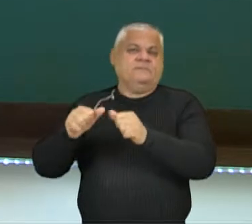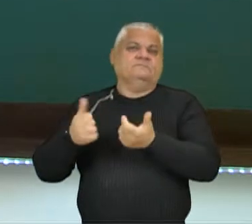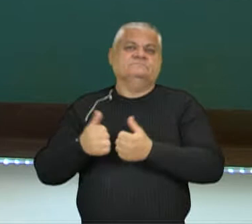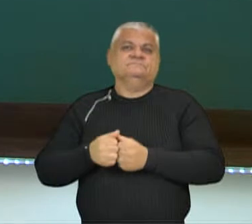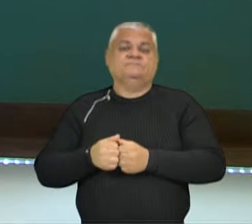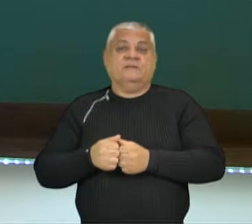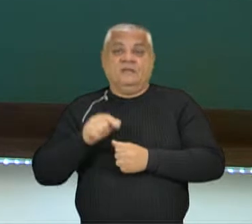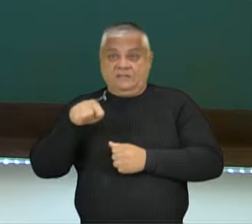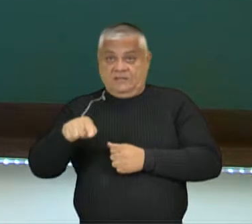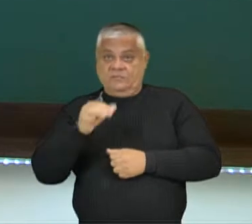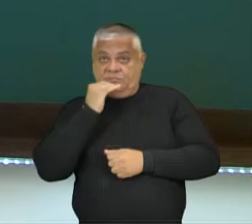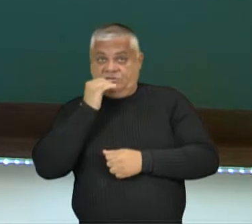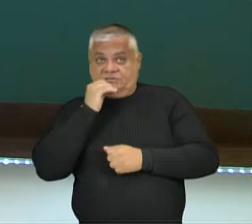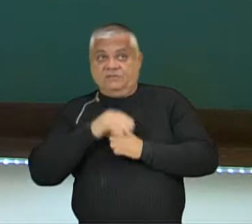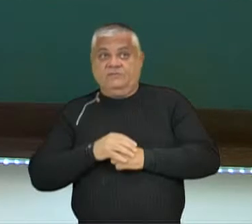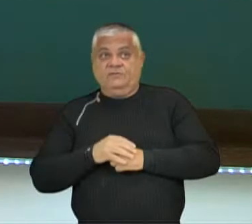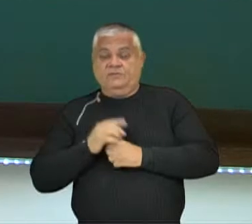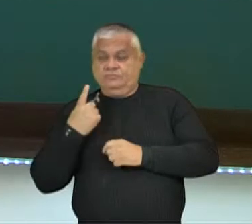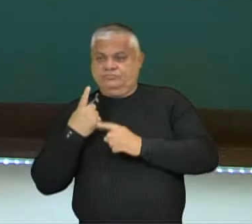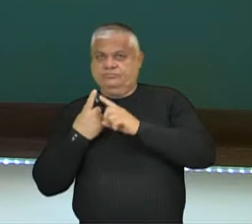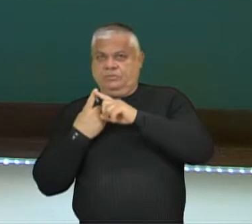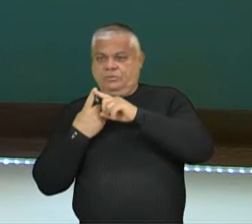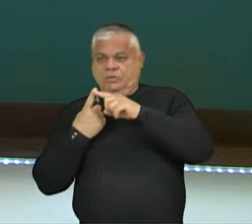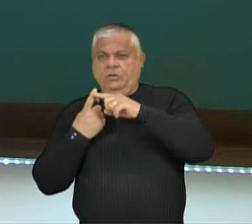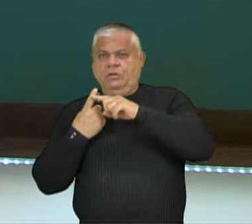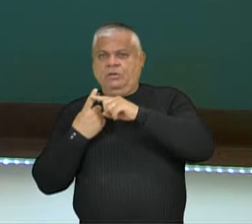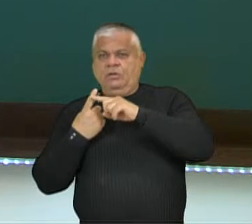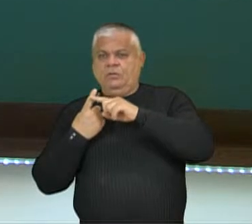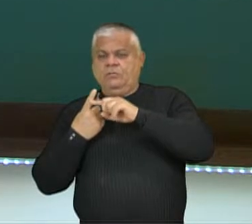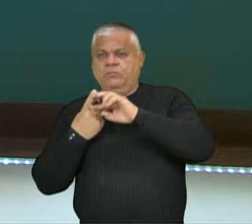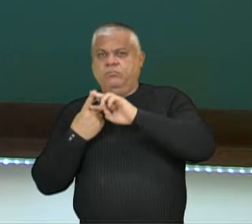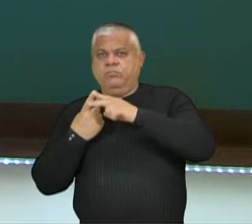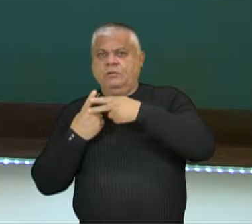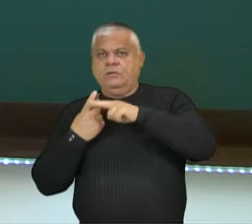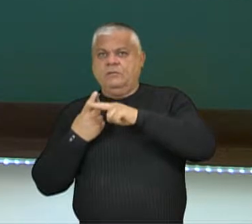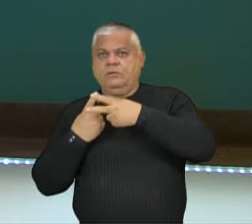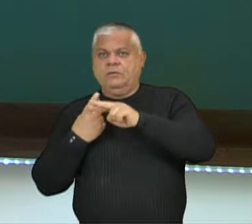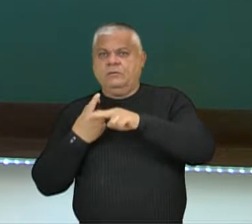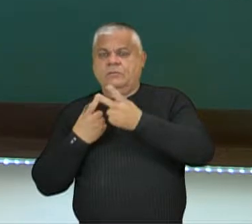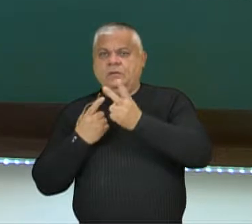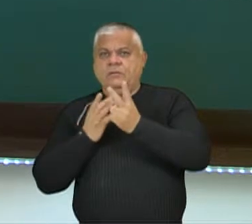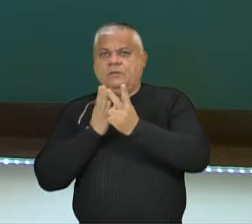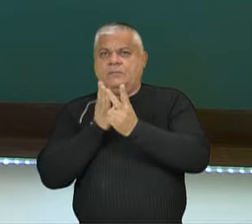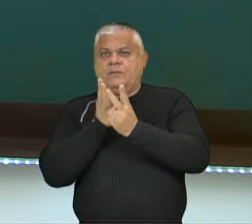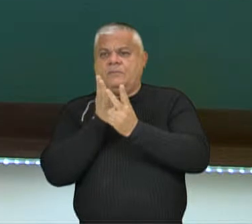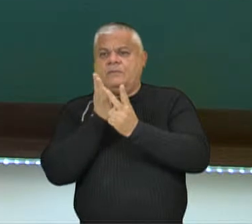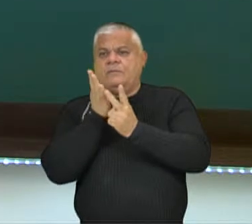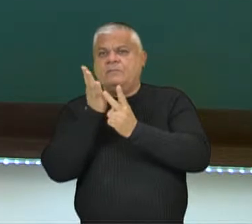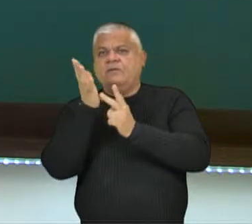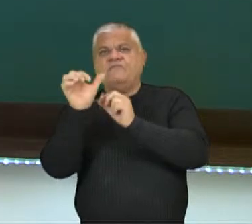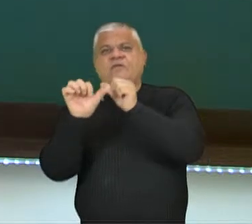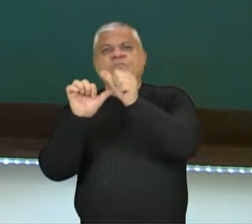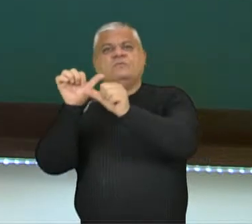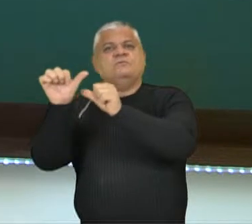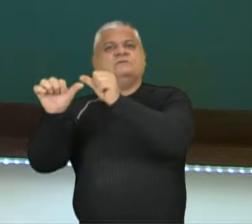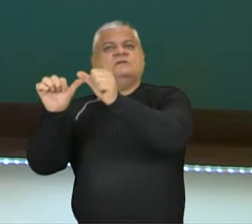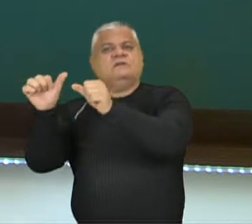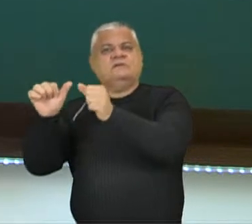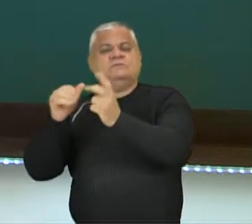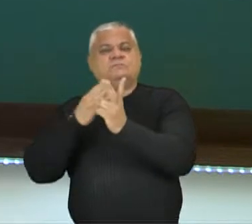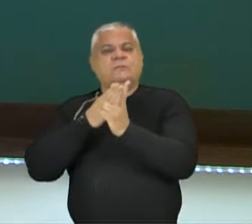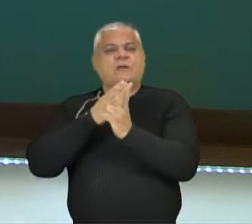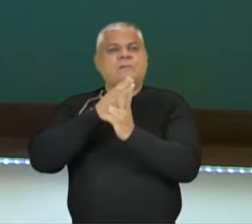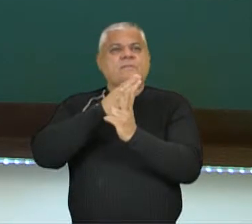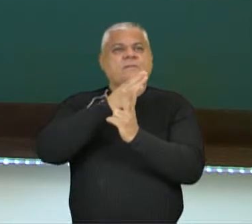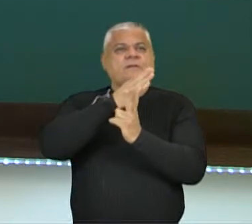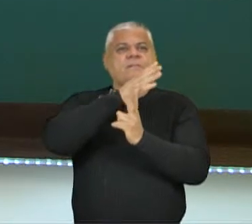Então, um indivíduo acumula essas mudanças e vai se distanciando da característica mais ancestral, e